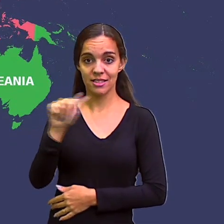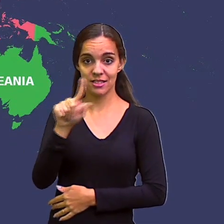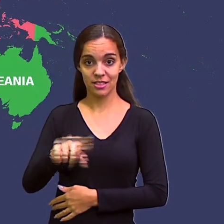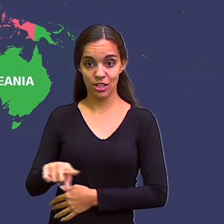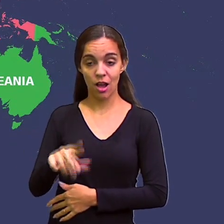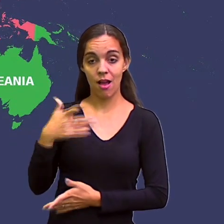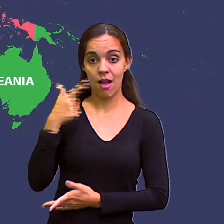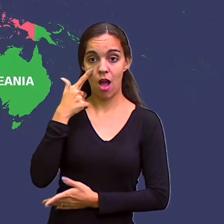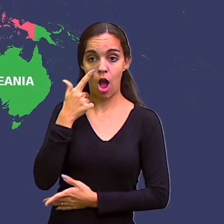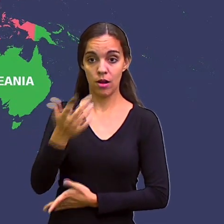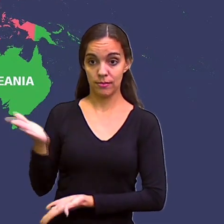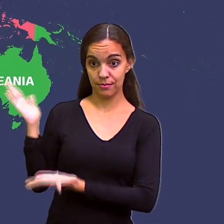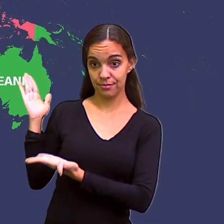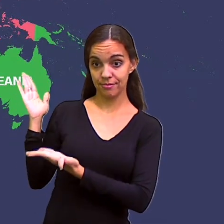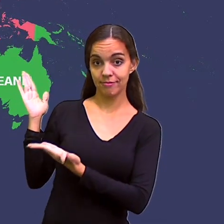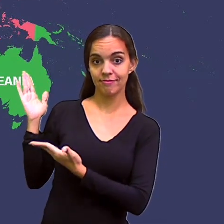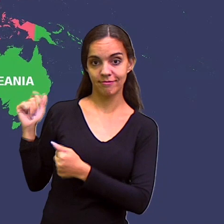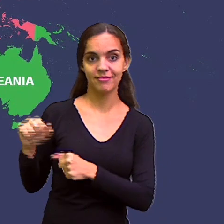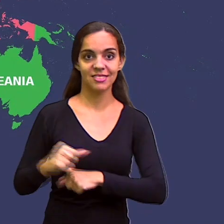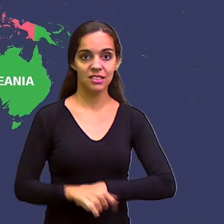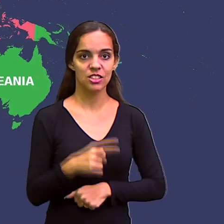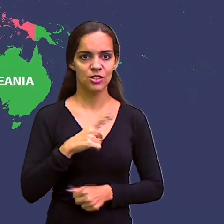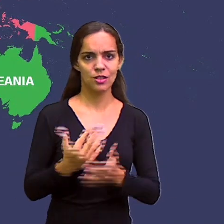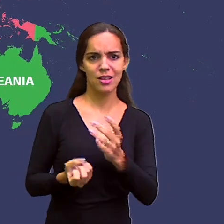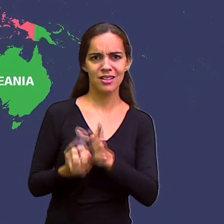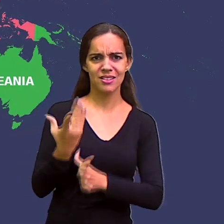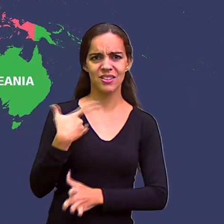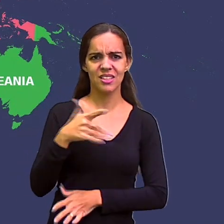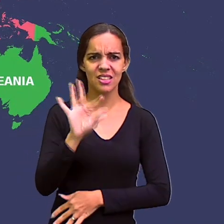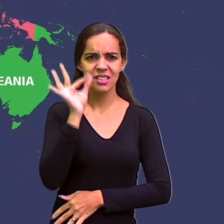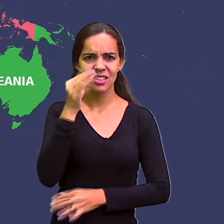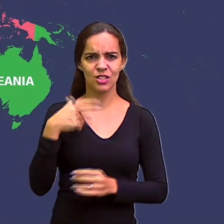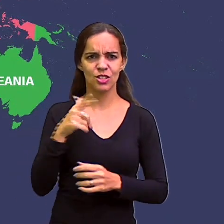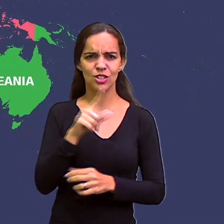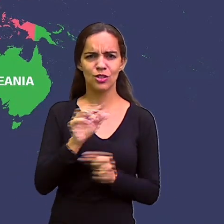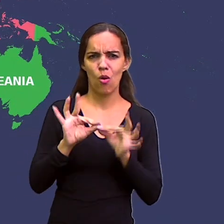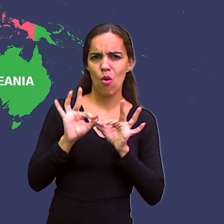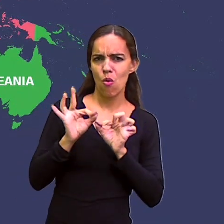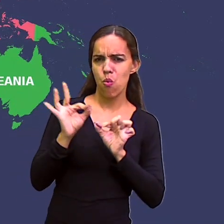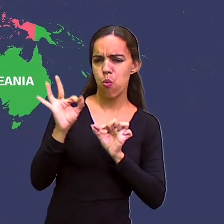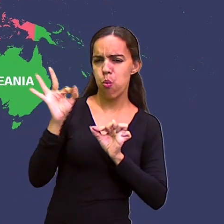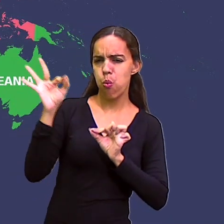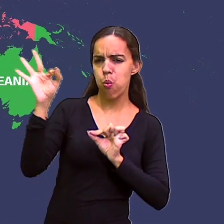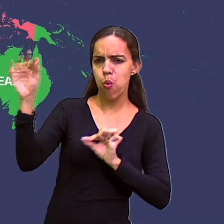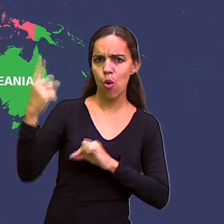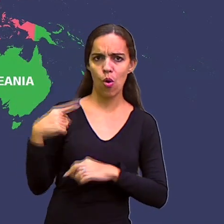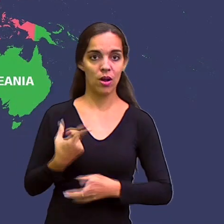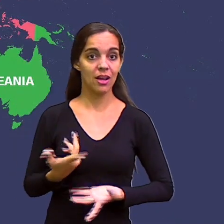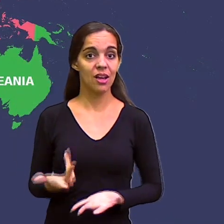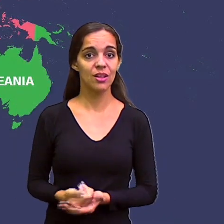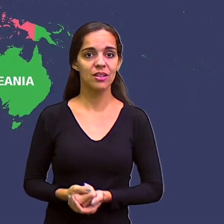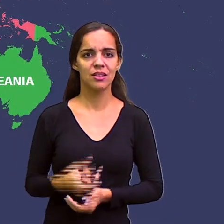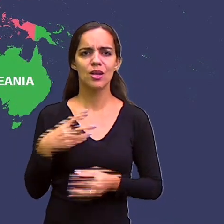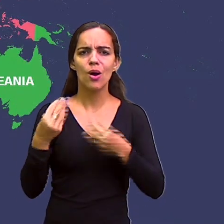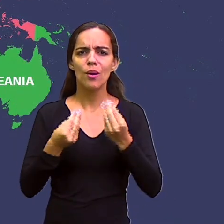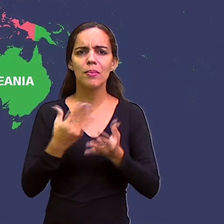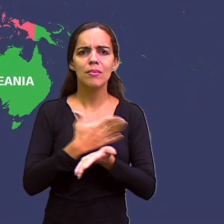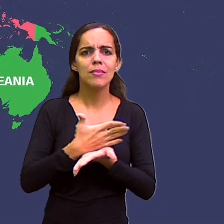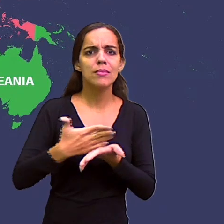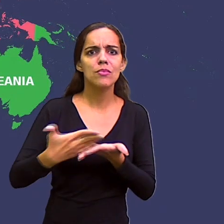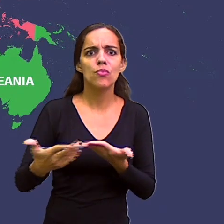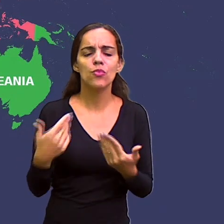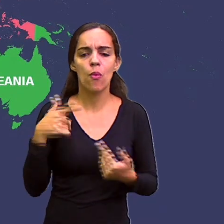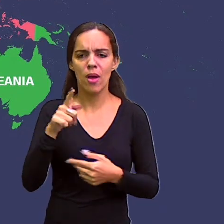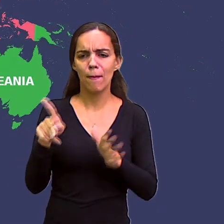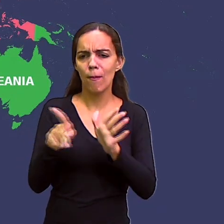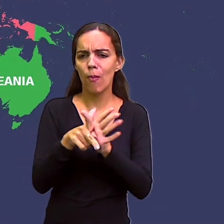Ásia, gente, olha, tá até marcado para vocês estar vendo. Ela está bem longe de nós. Nós estamos cá no Brasil, na América